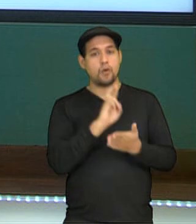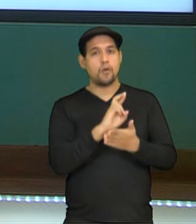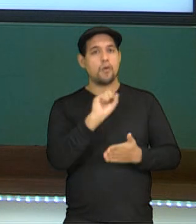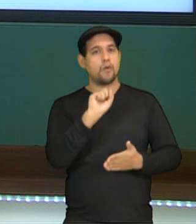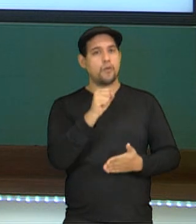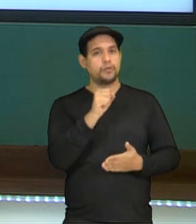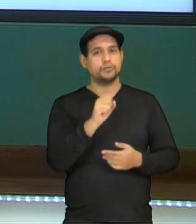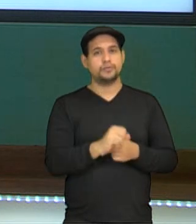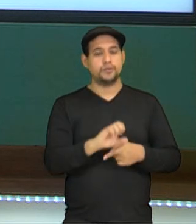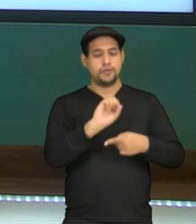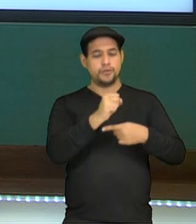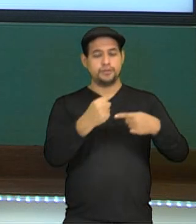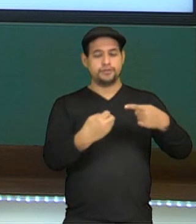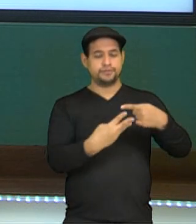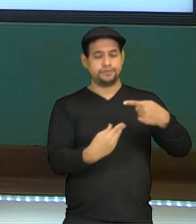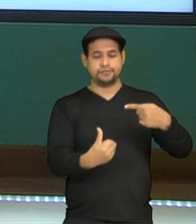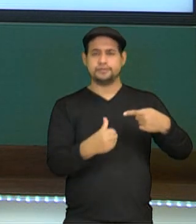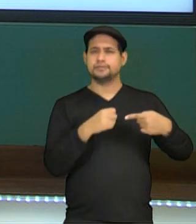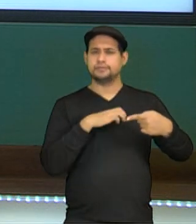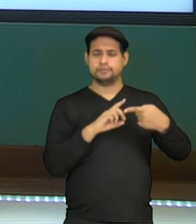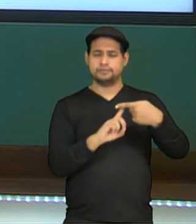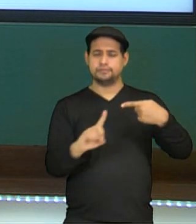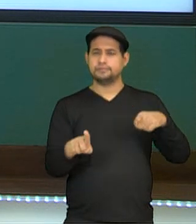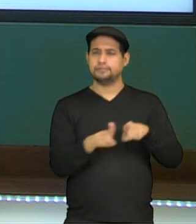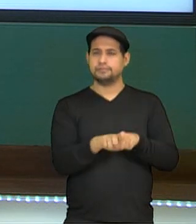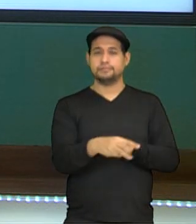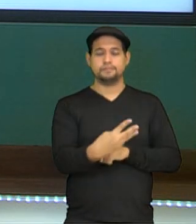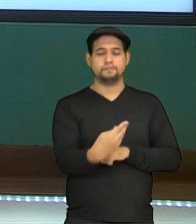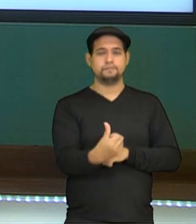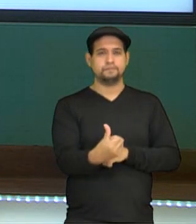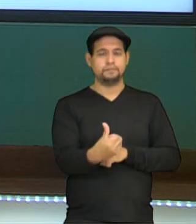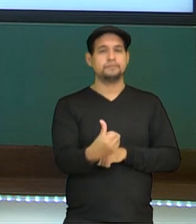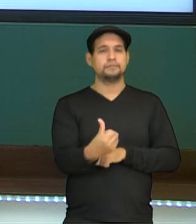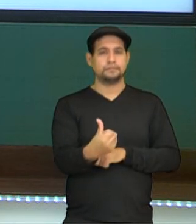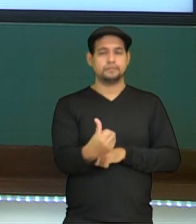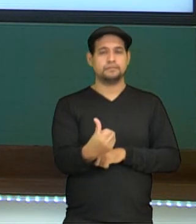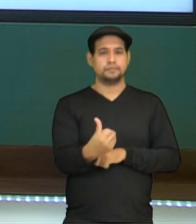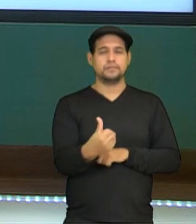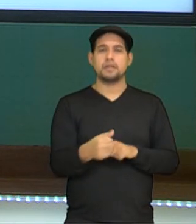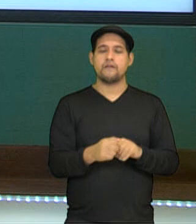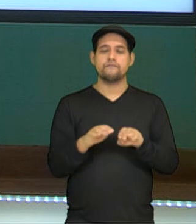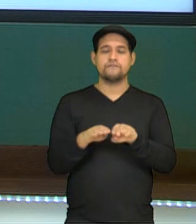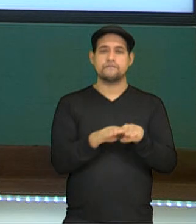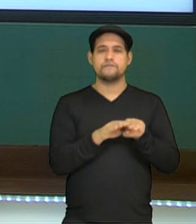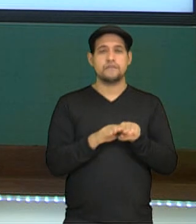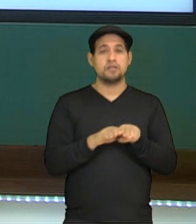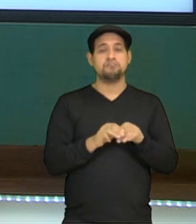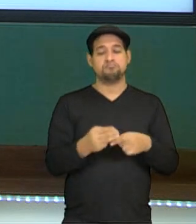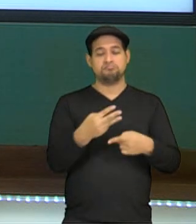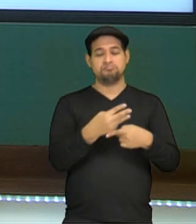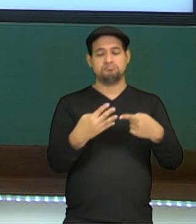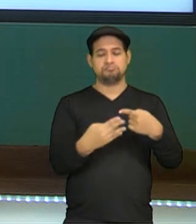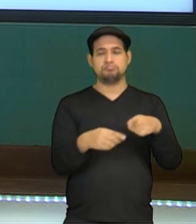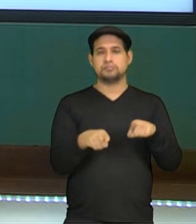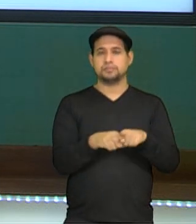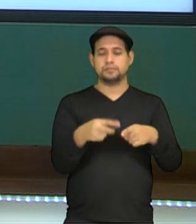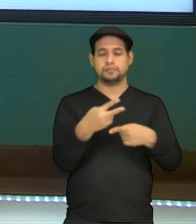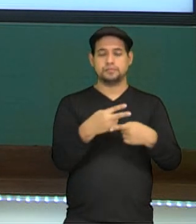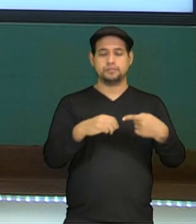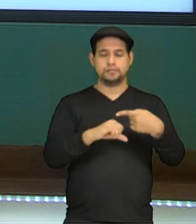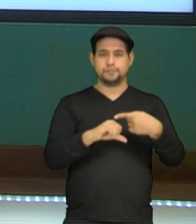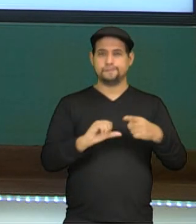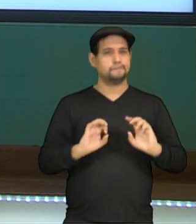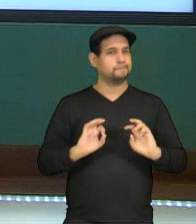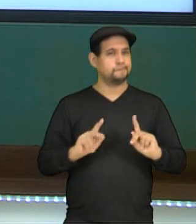36. Temos aí o mesmo denominador, que é o 36, tá bom? Dessas frações equivalentes a 3 quartos e 2 nonos,